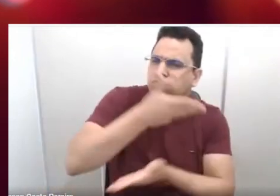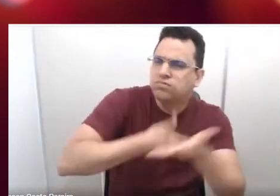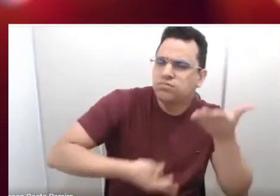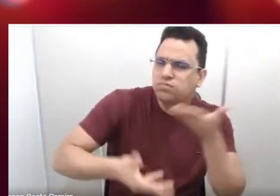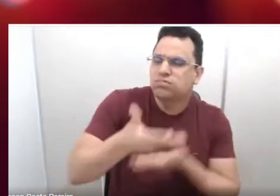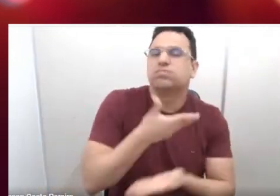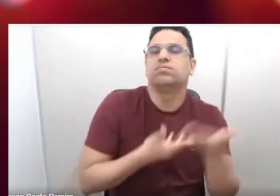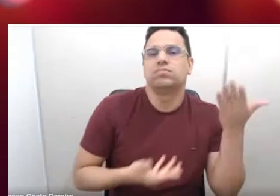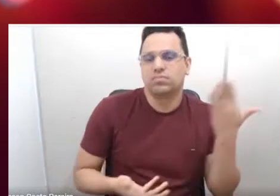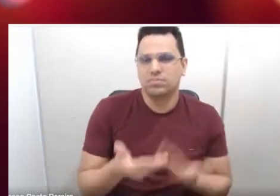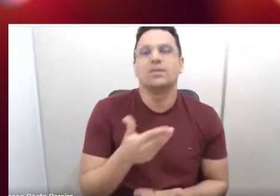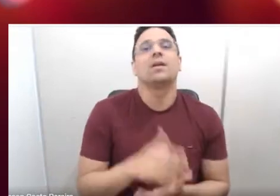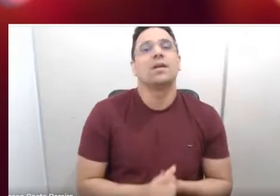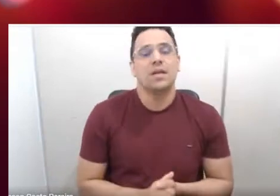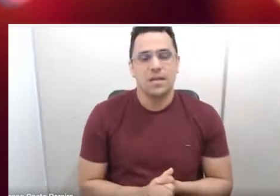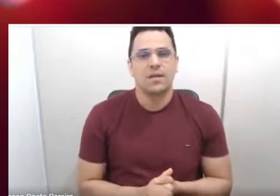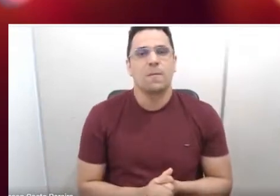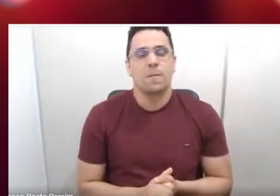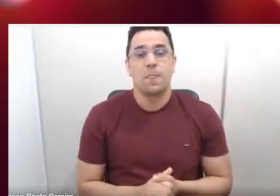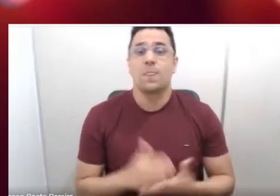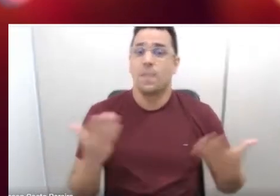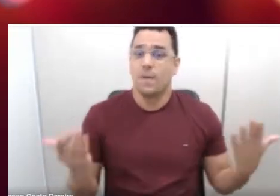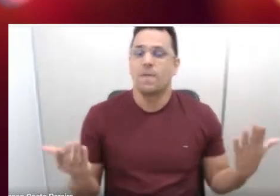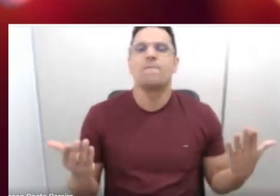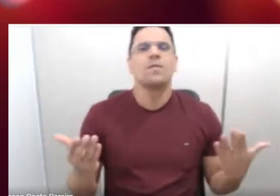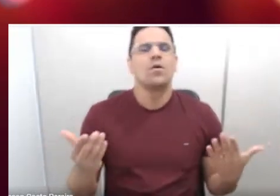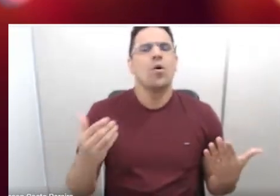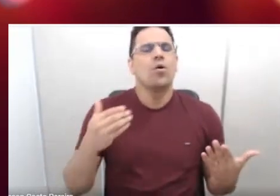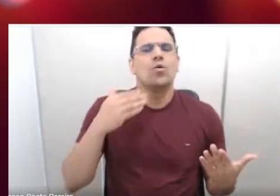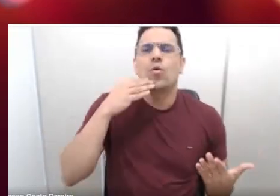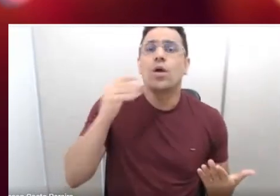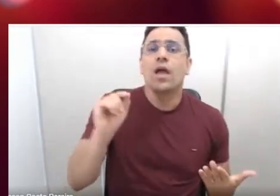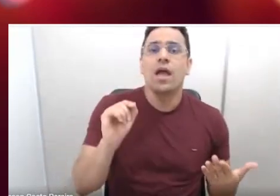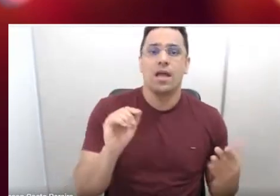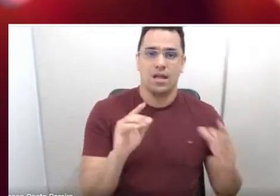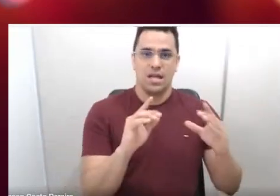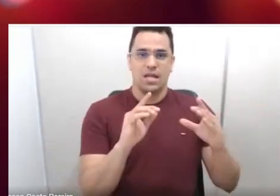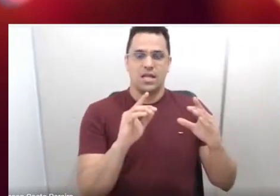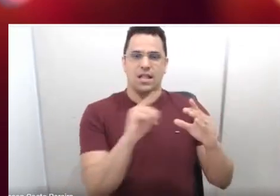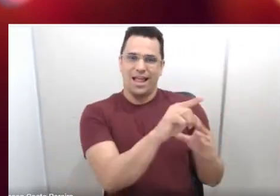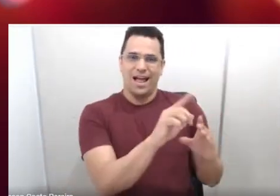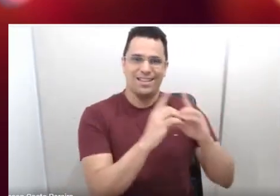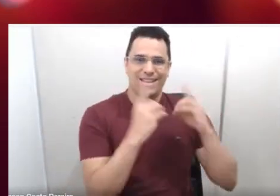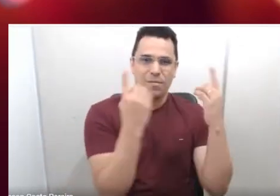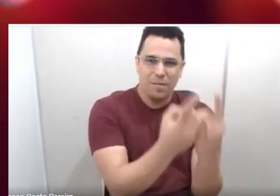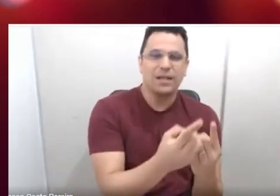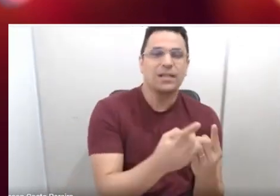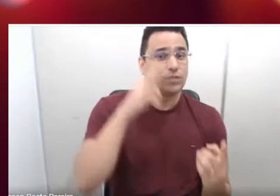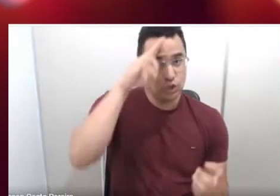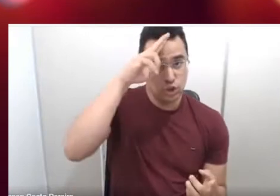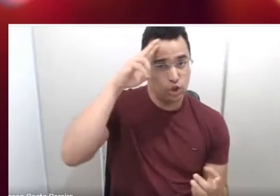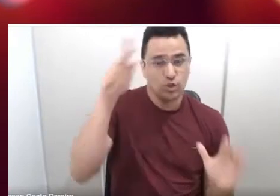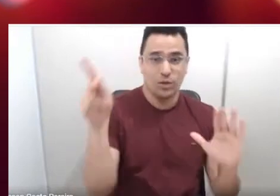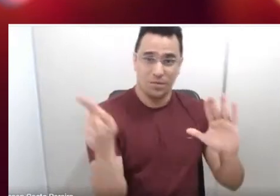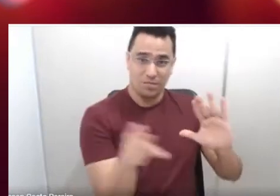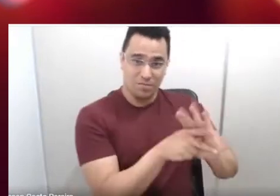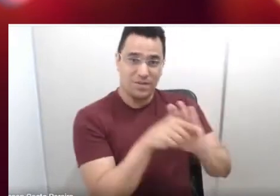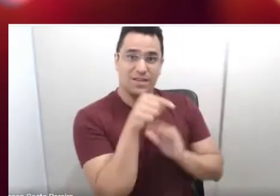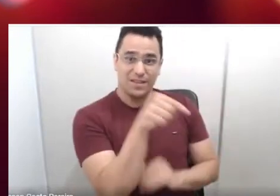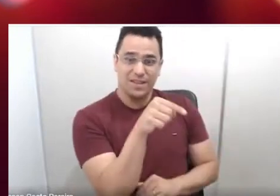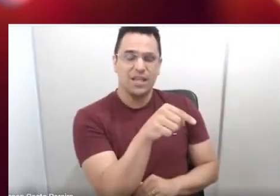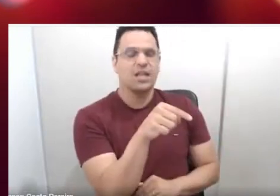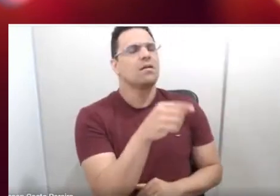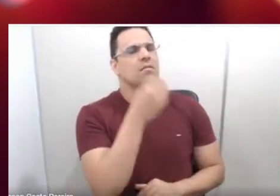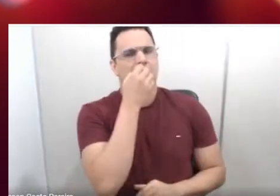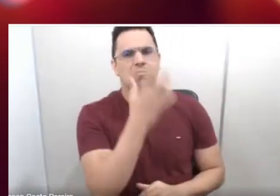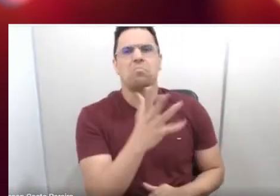que eu acho que eu considero importante parabenizar o meu departamento de História, que é um curso de Ciências Humanas, e, assim, às vezes,